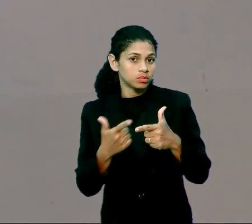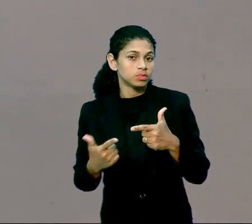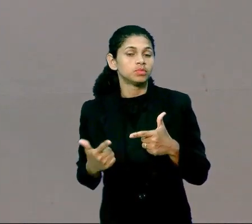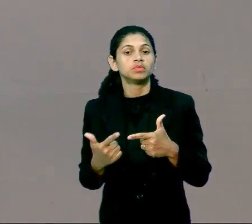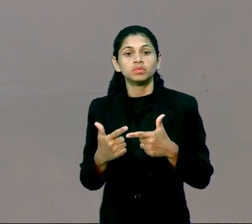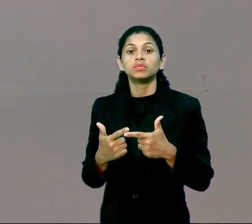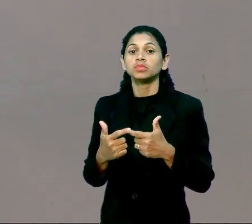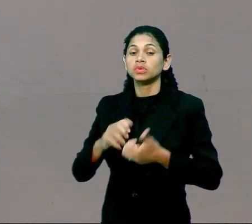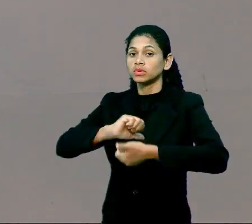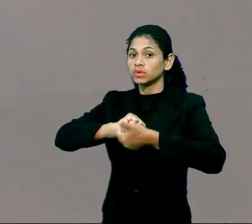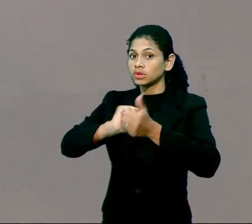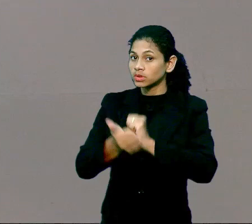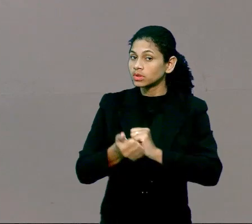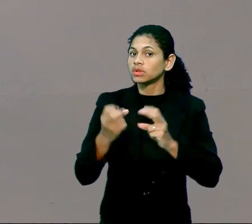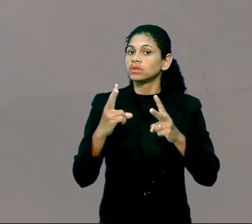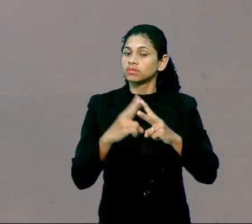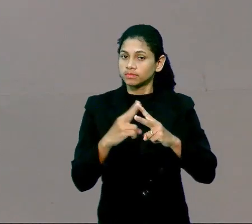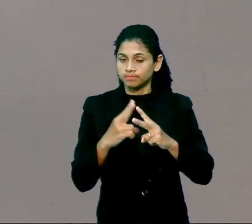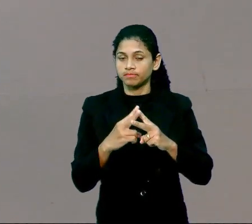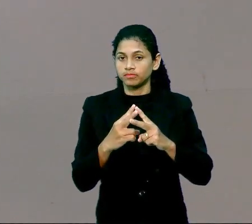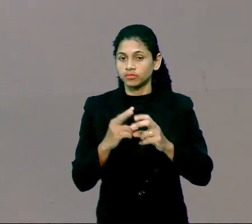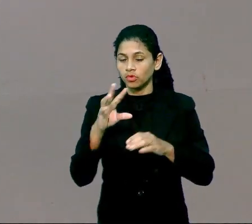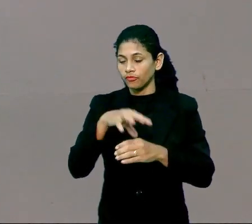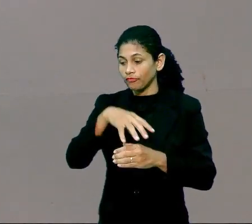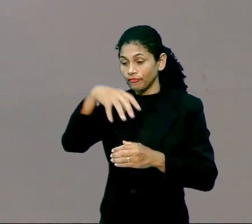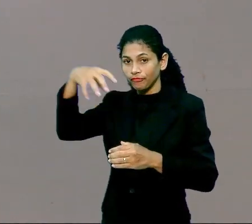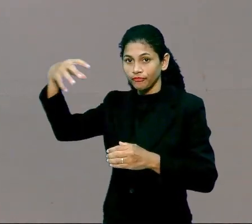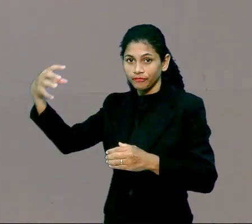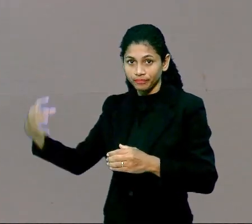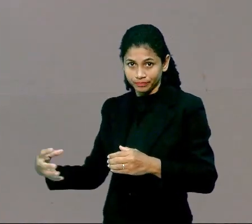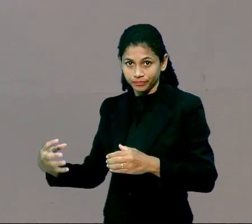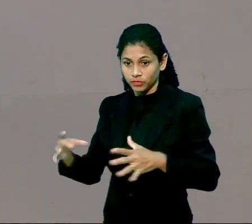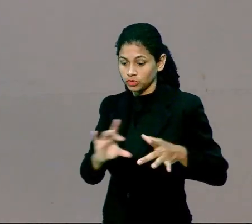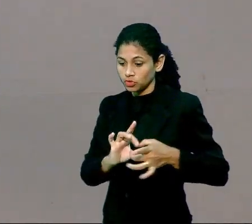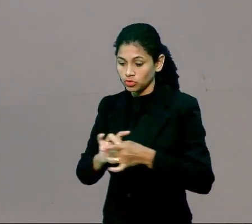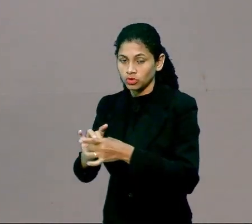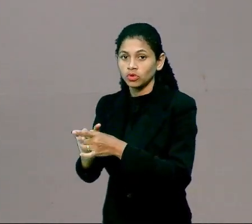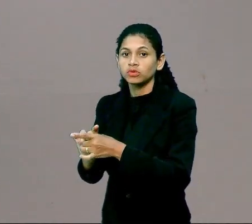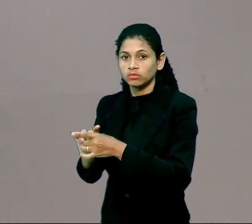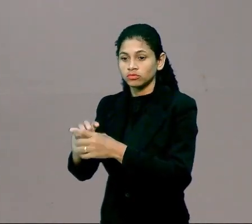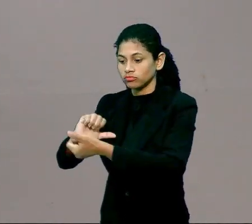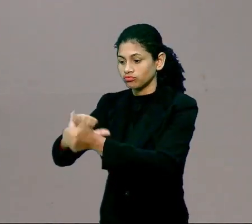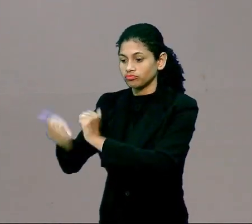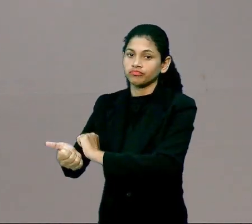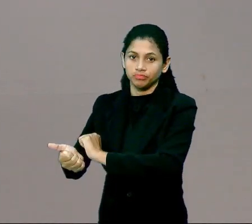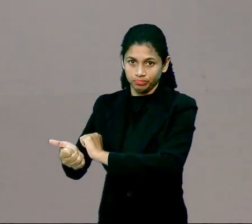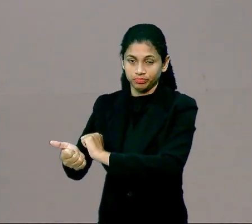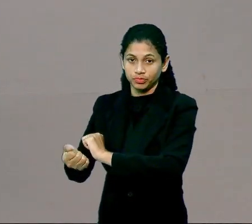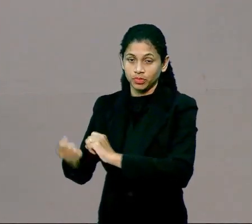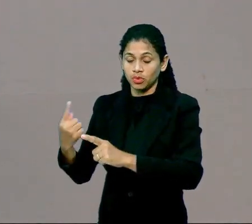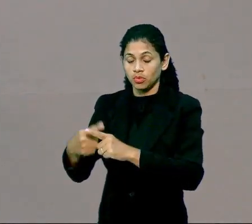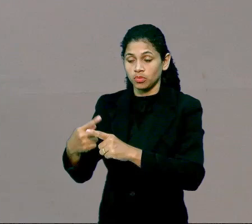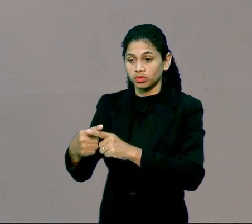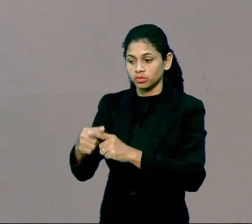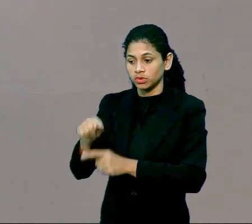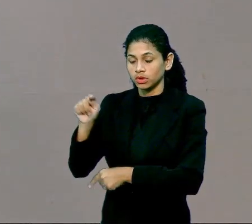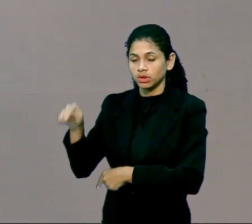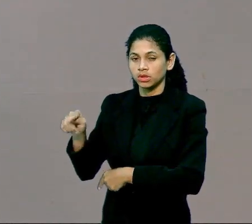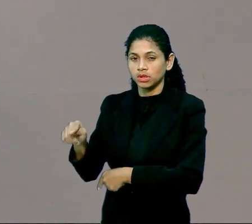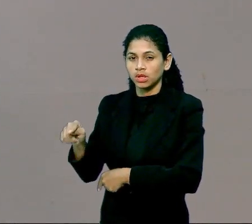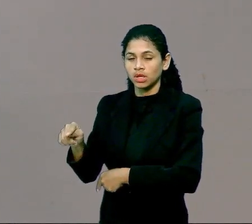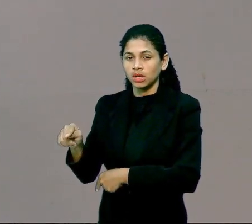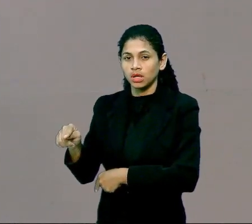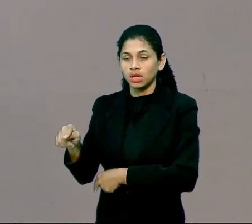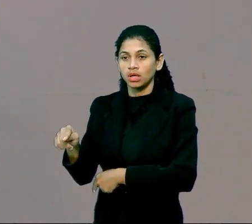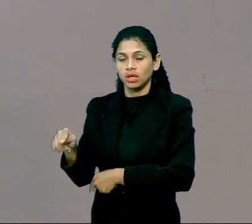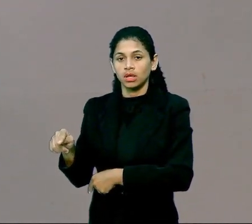aspecto de luta fora desse contexto esportivo. É uma luta de gênero, é uma luta em que, em determinados momentos, em diversos momentos,